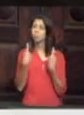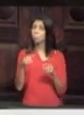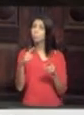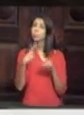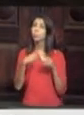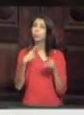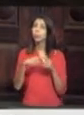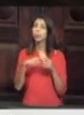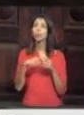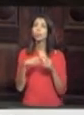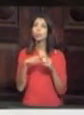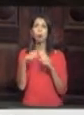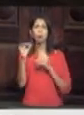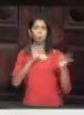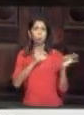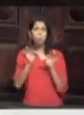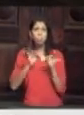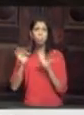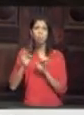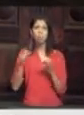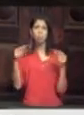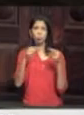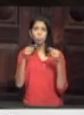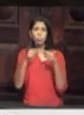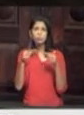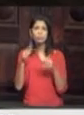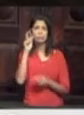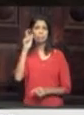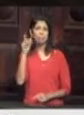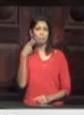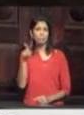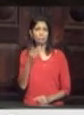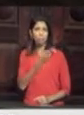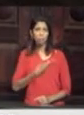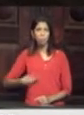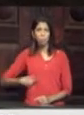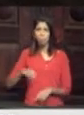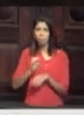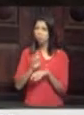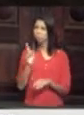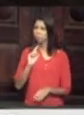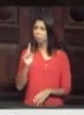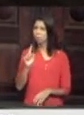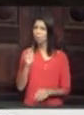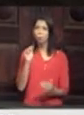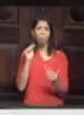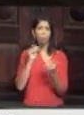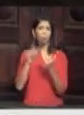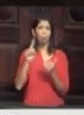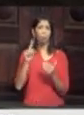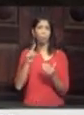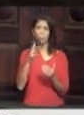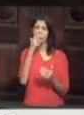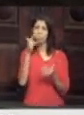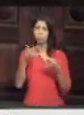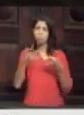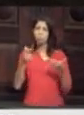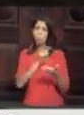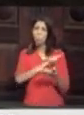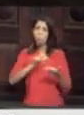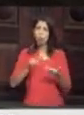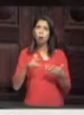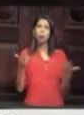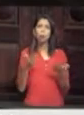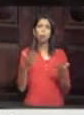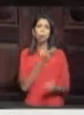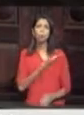que esse projeto não atende aos interesses do Estado do Rio de Janeiro. Nós não concordamos em dar um cheque em branco a um governo que